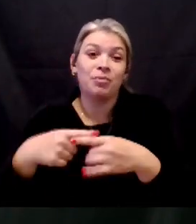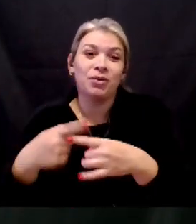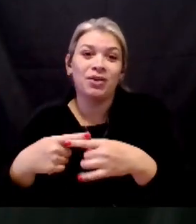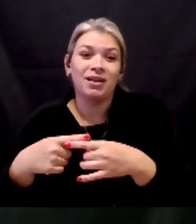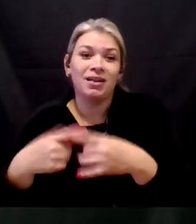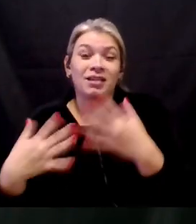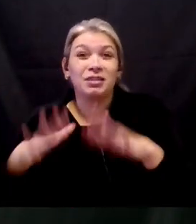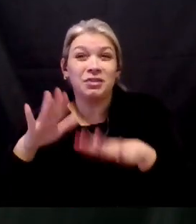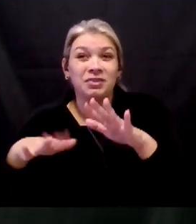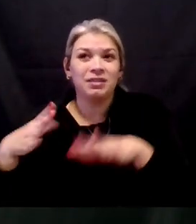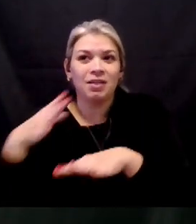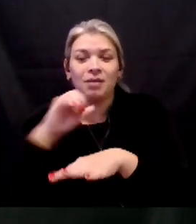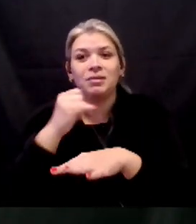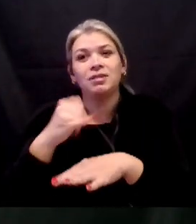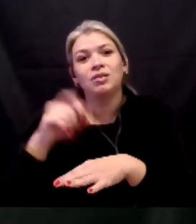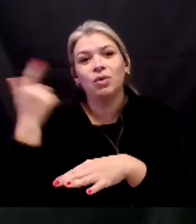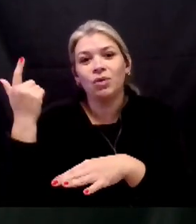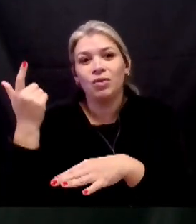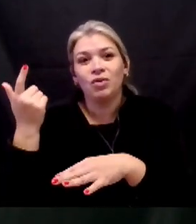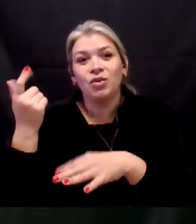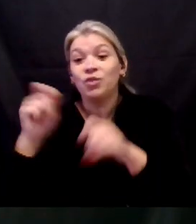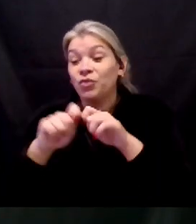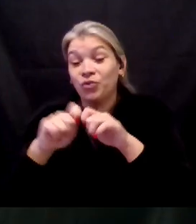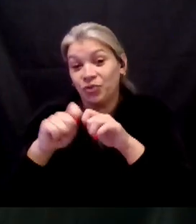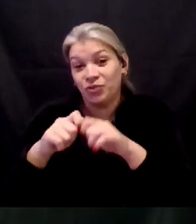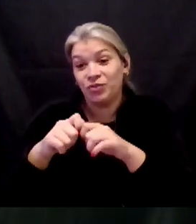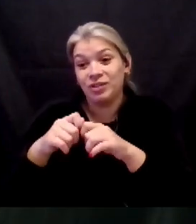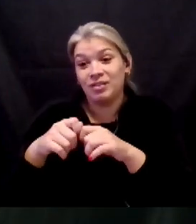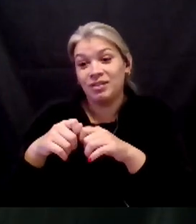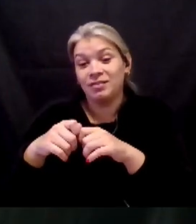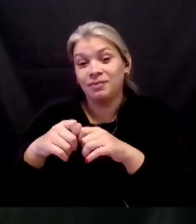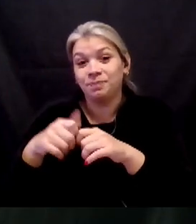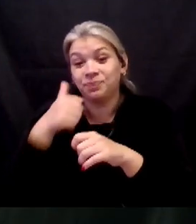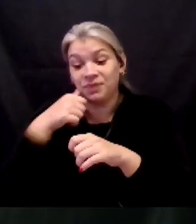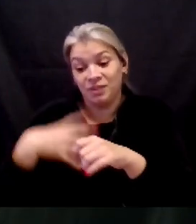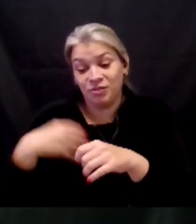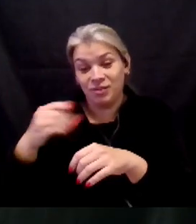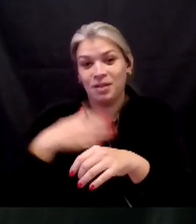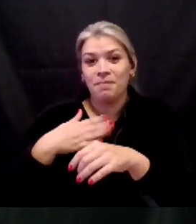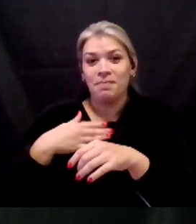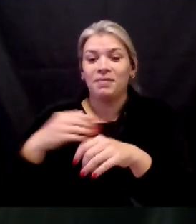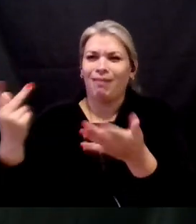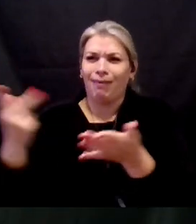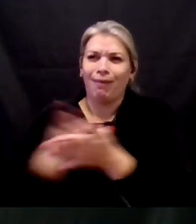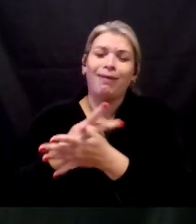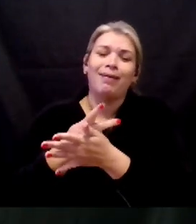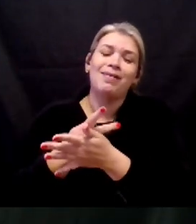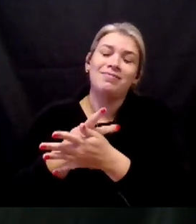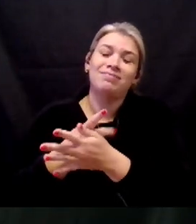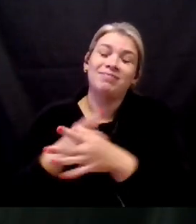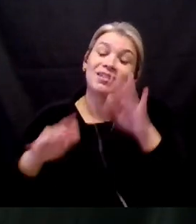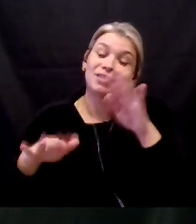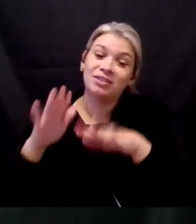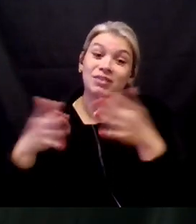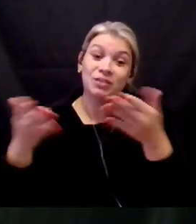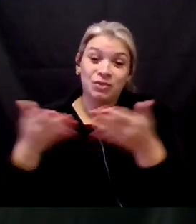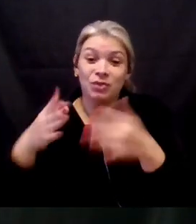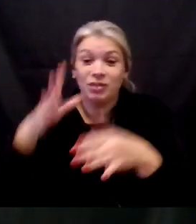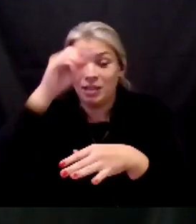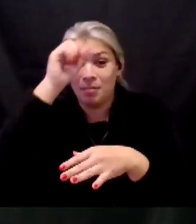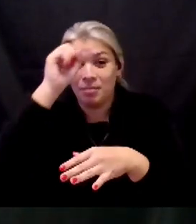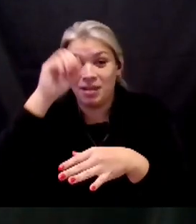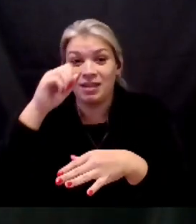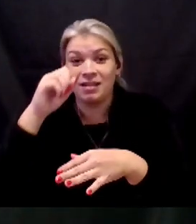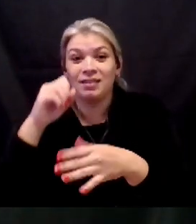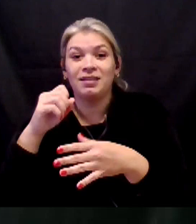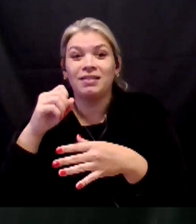fazer, se eu não fiz com a minha filha, eu fiz errado com ela, de repente, com o aprendizado, pode ser que a minha filha faça correto com a